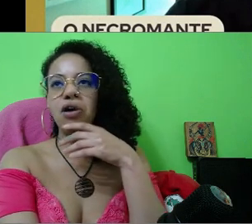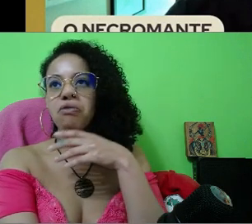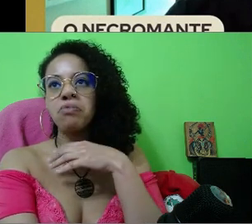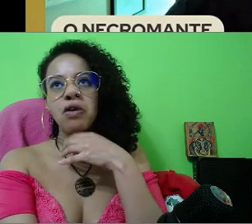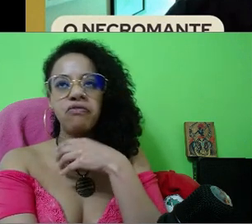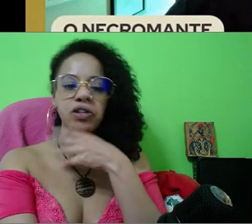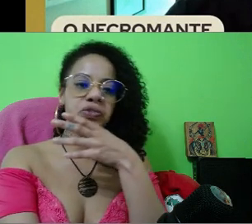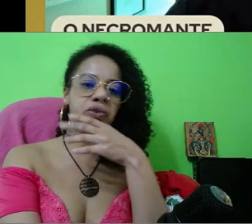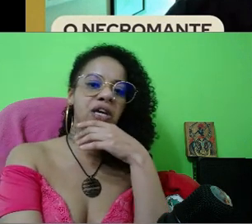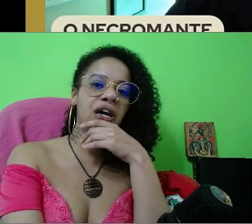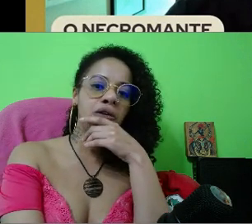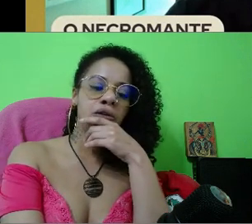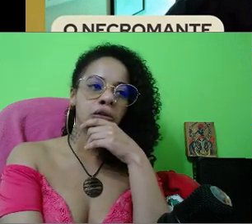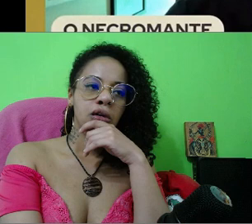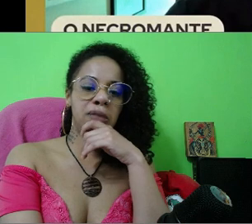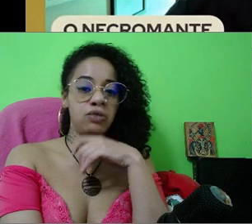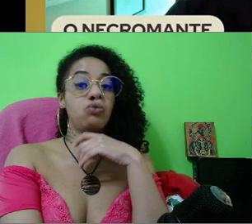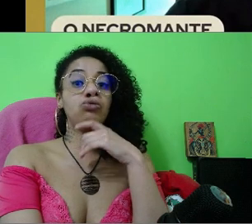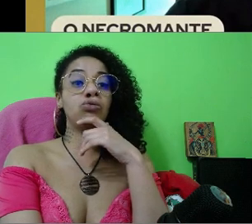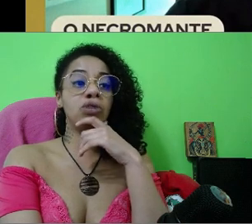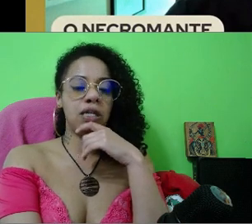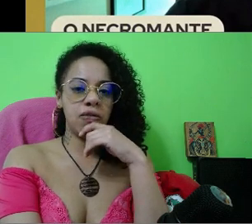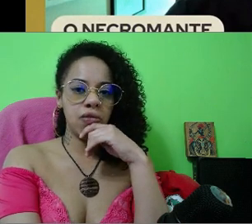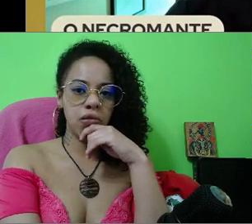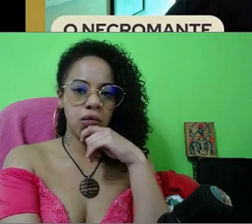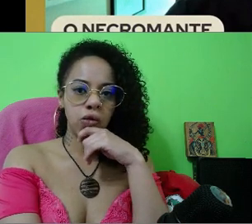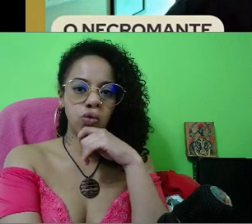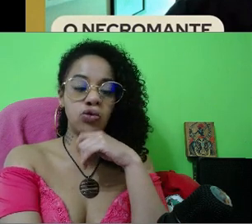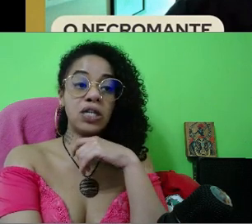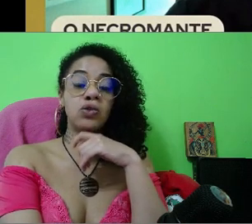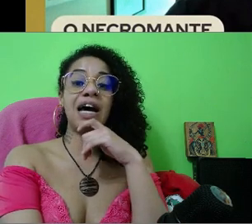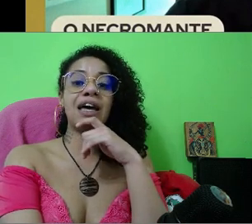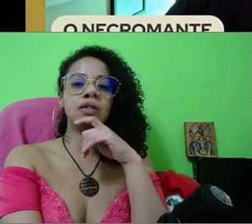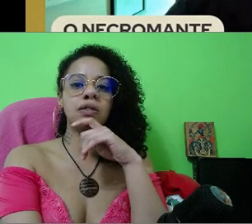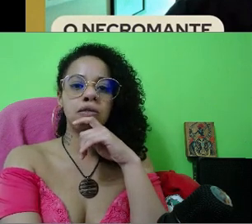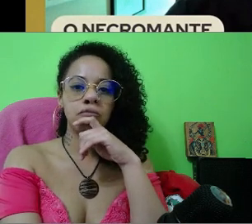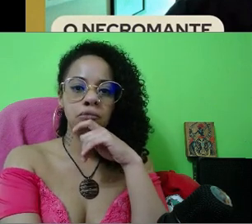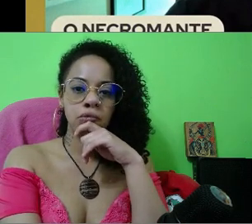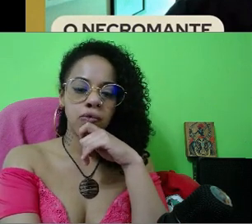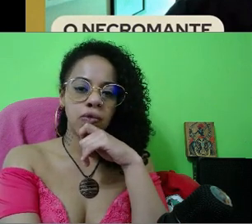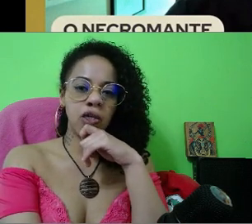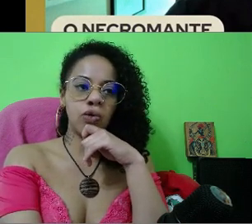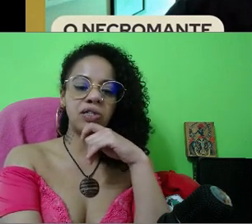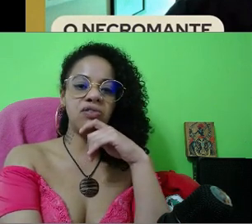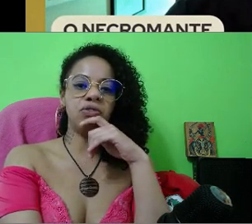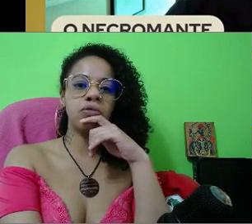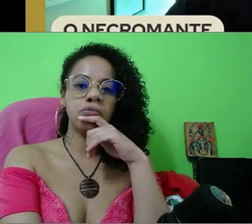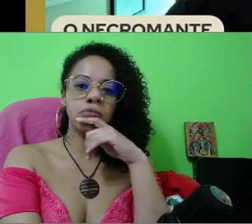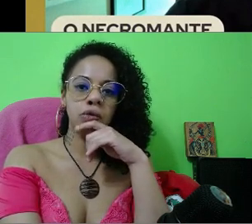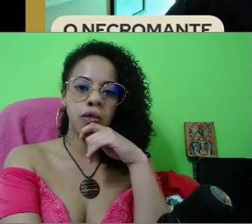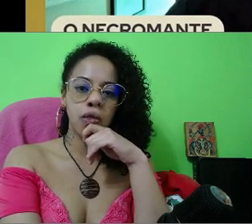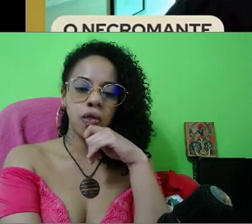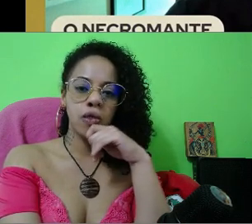vira religião vira não sei o quê mas são culturas culturas orais inclusive